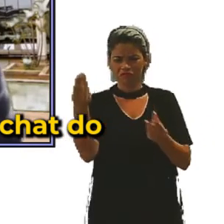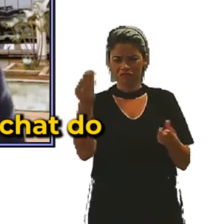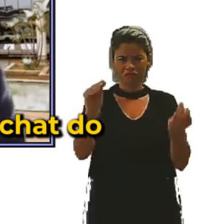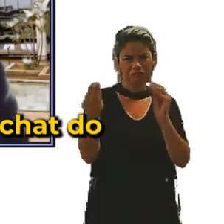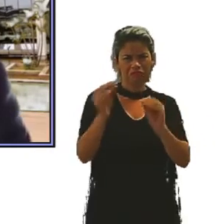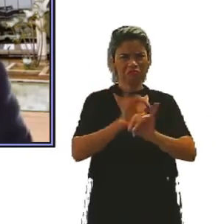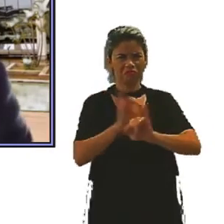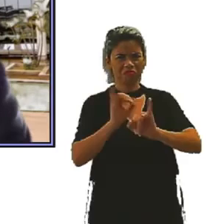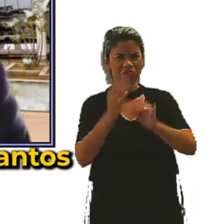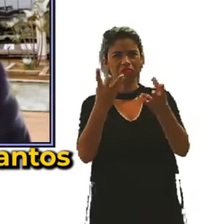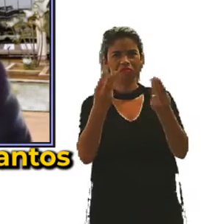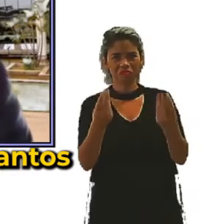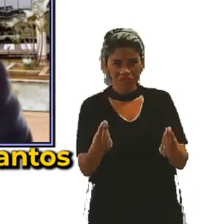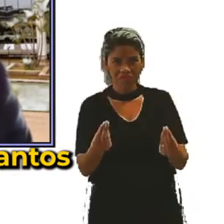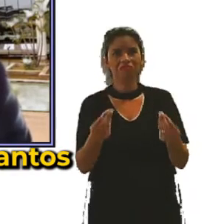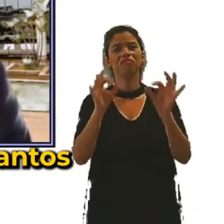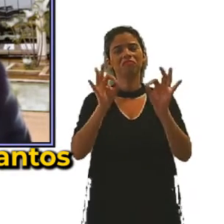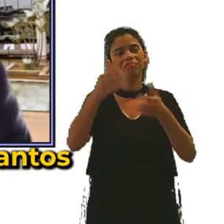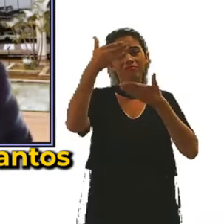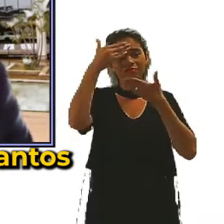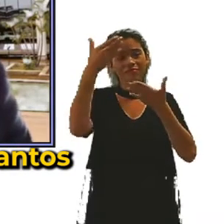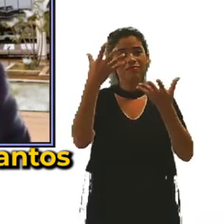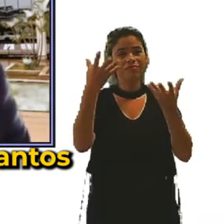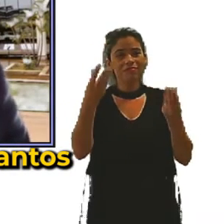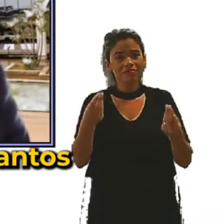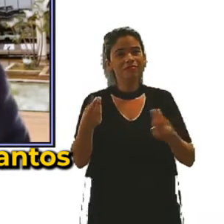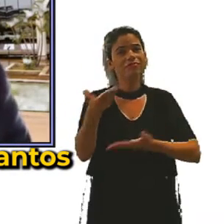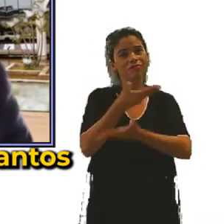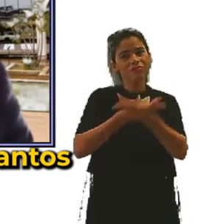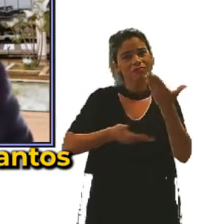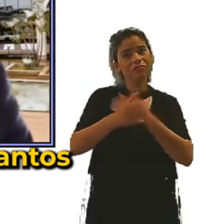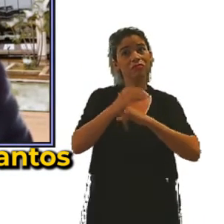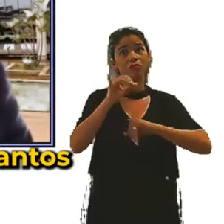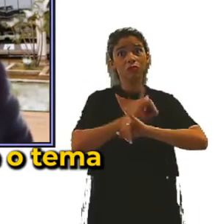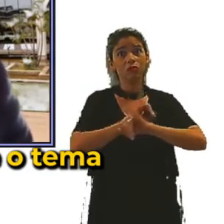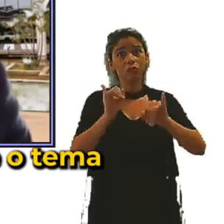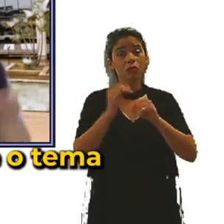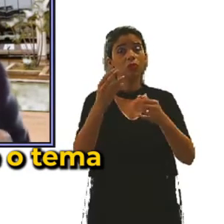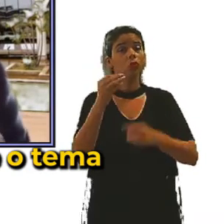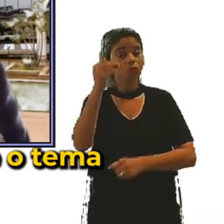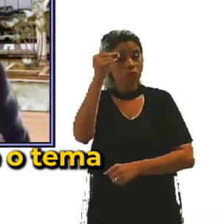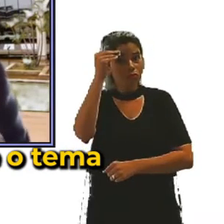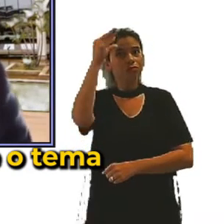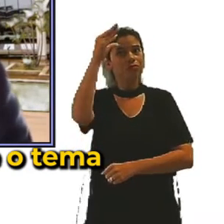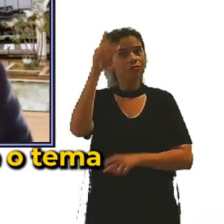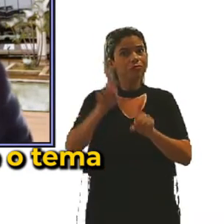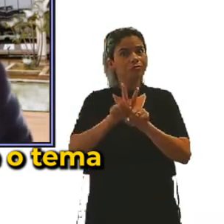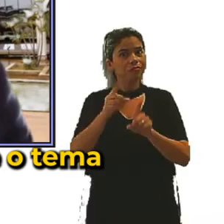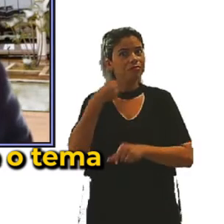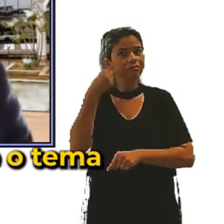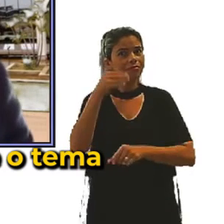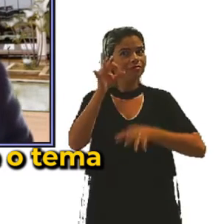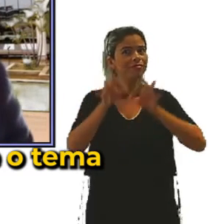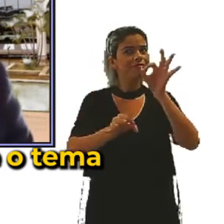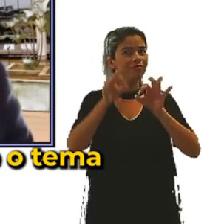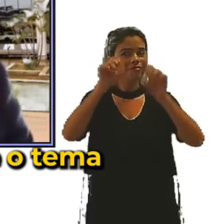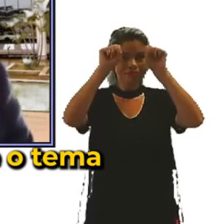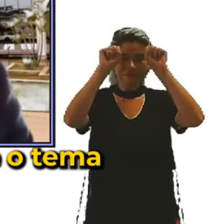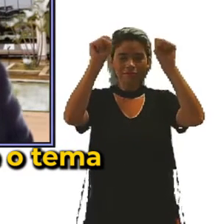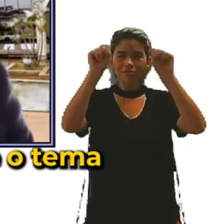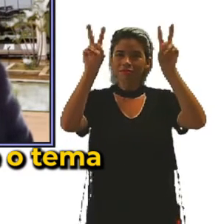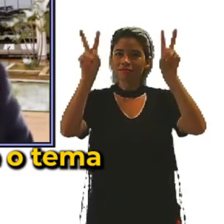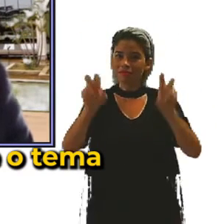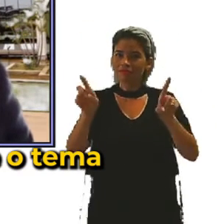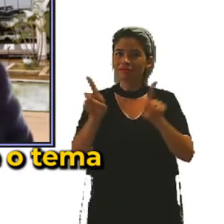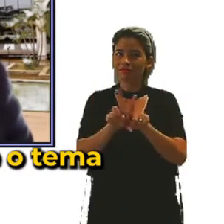bastante informação, né? Então, agradeço muito por compartilhar tantos conhecimentos e a experiência do Tribunal de Justiça sobre o tema